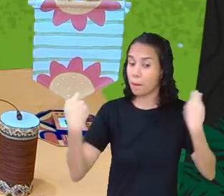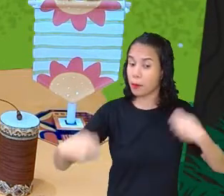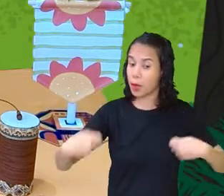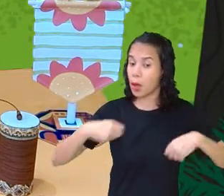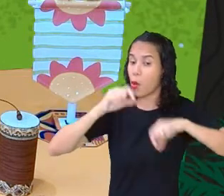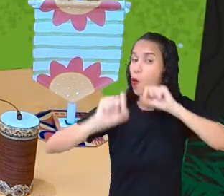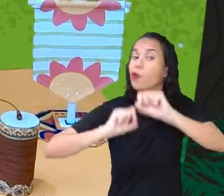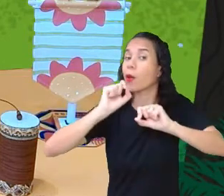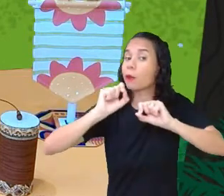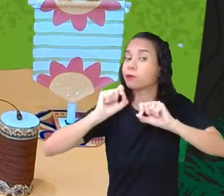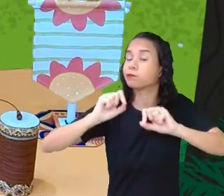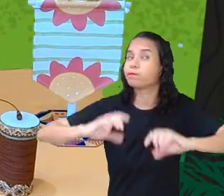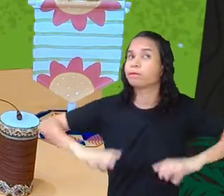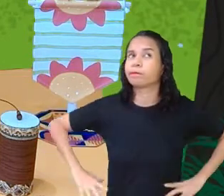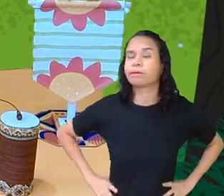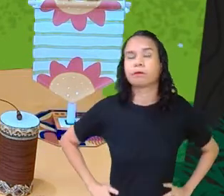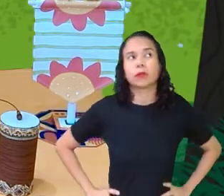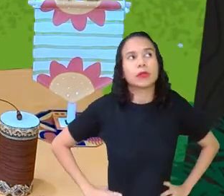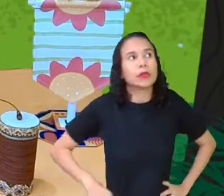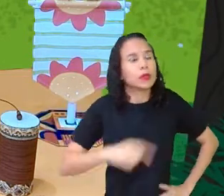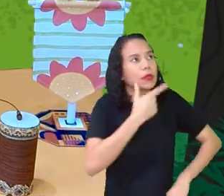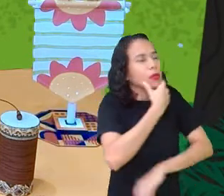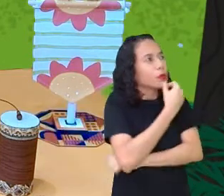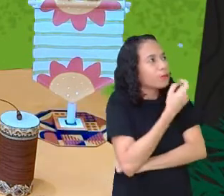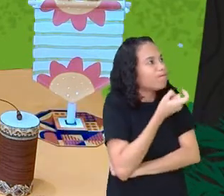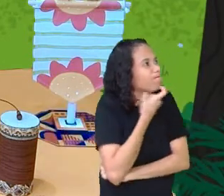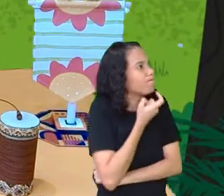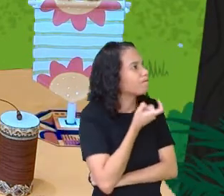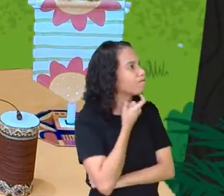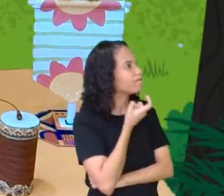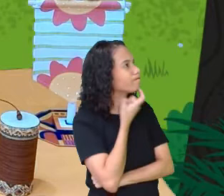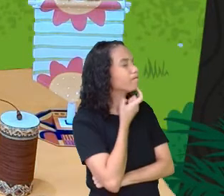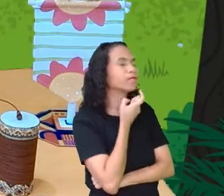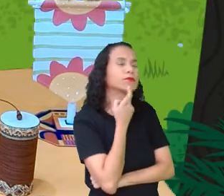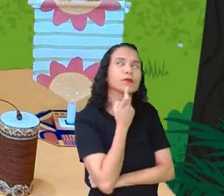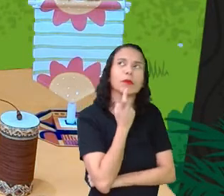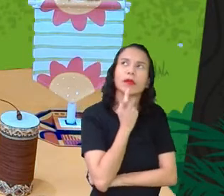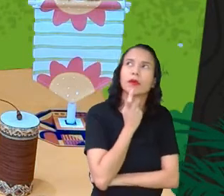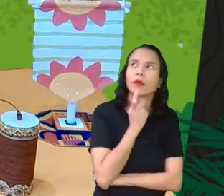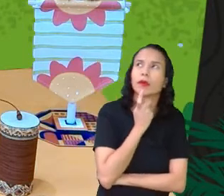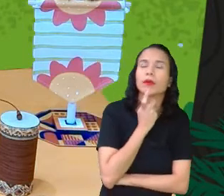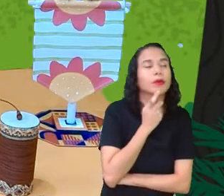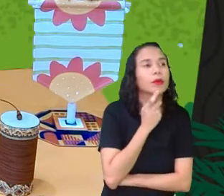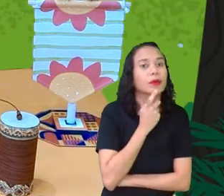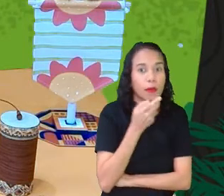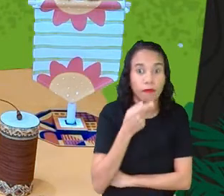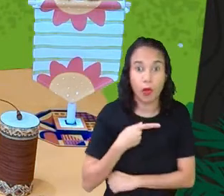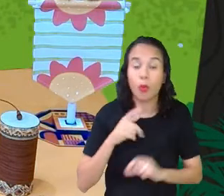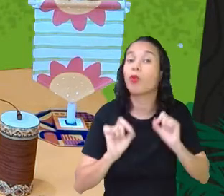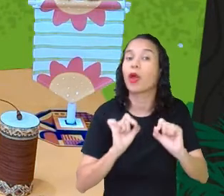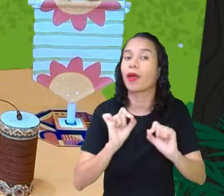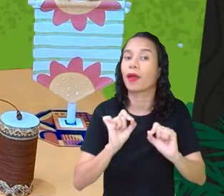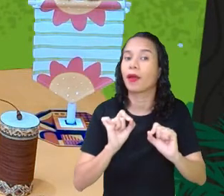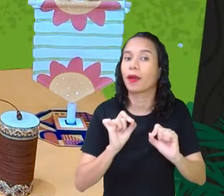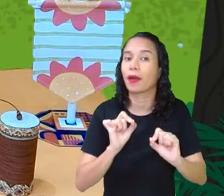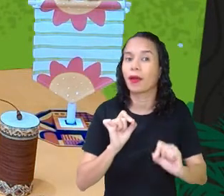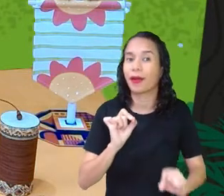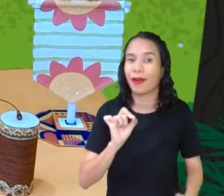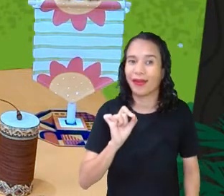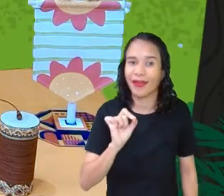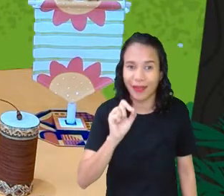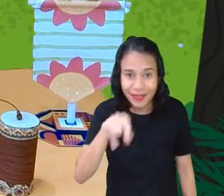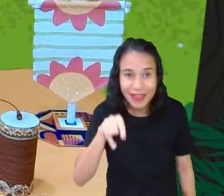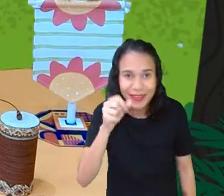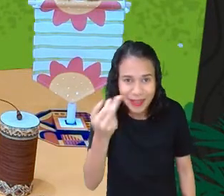fazer? Kaluanã pensou, pensou. Sabe o que Kaluanã disse? Isso que você